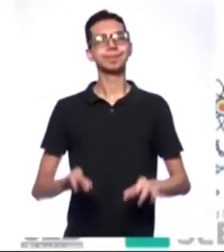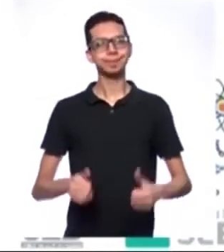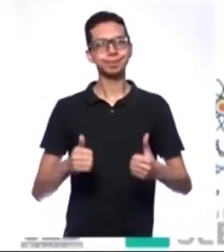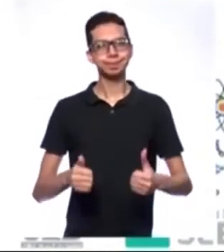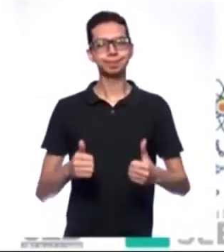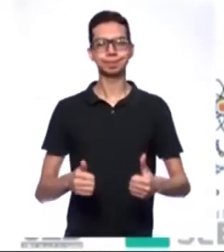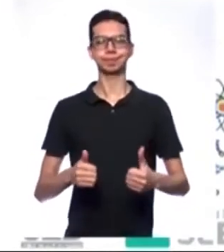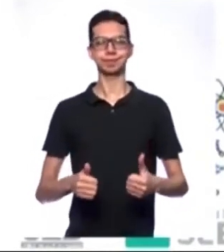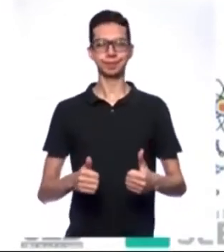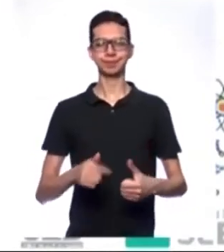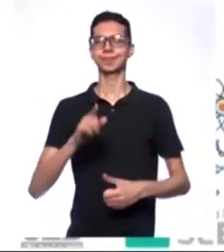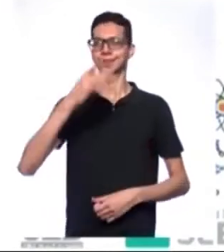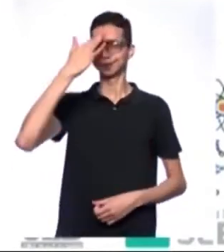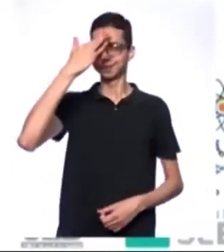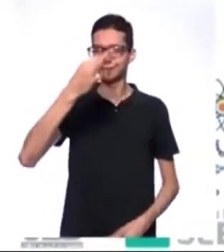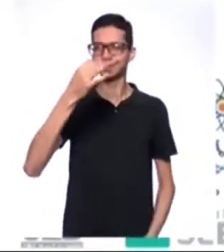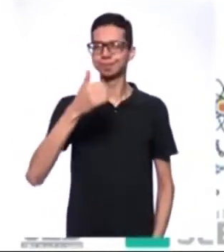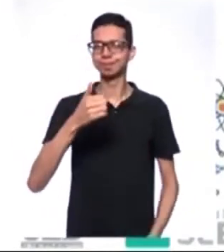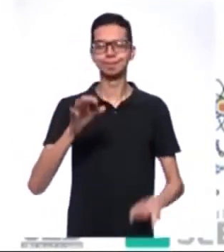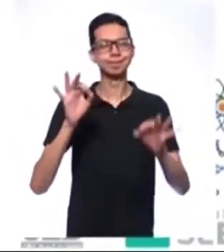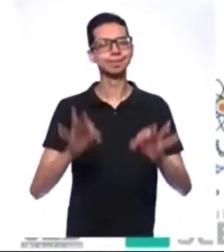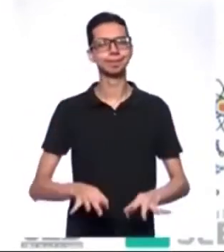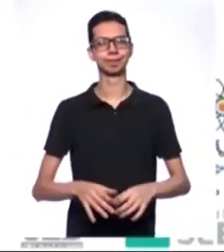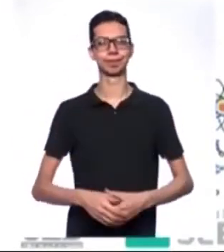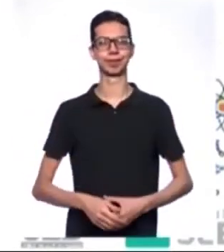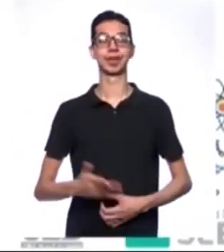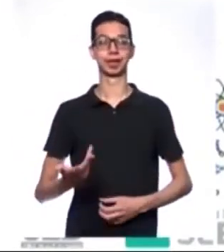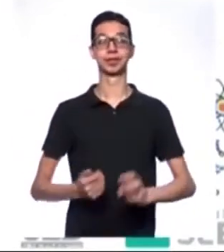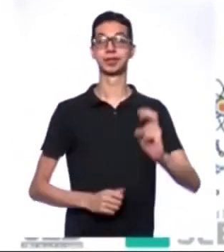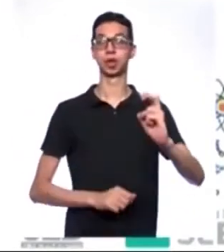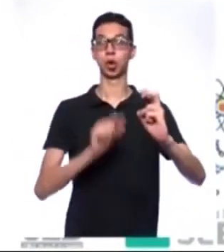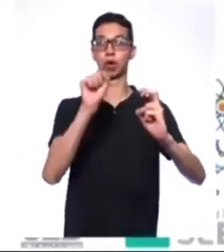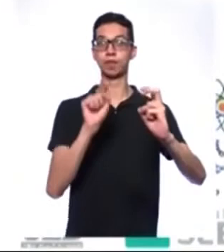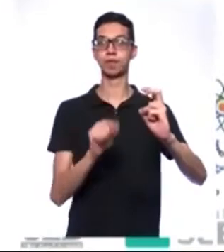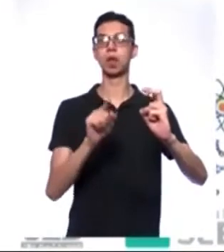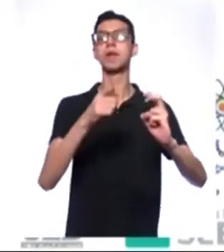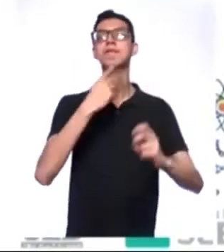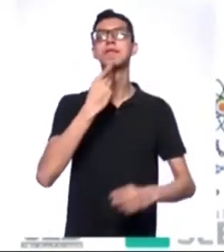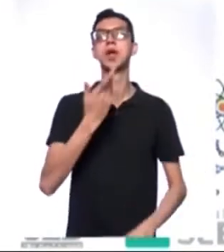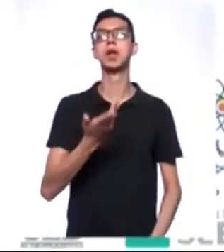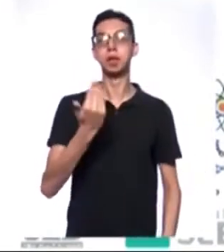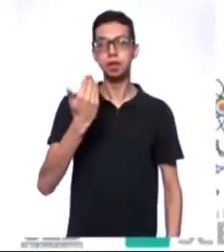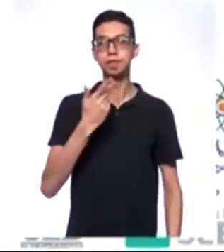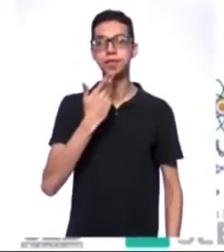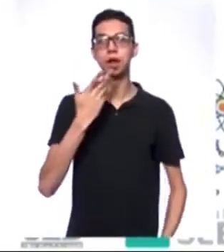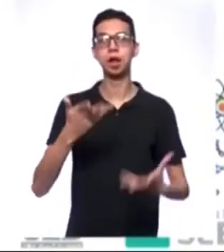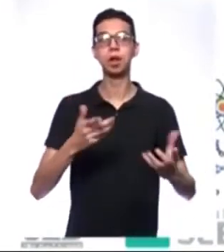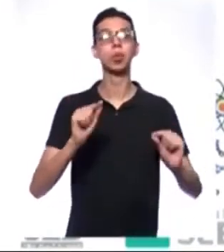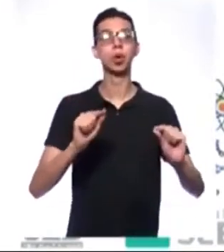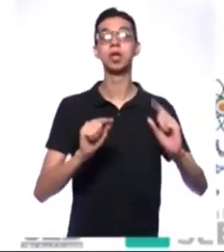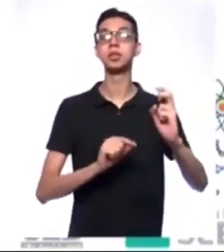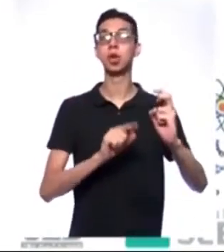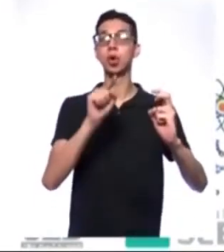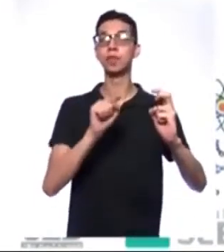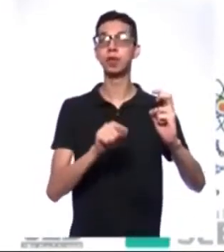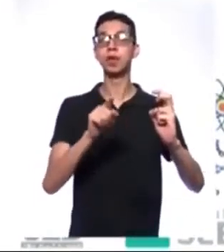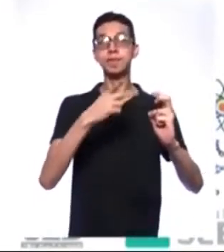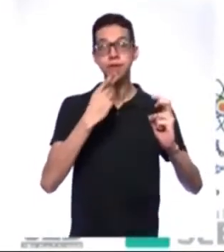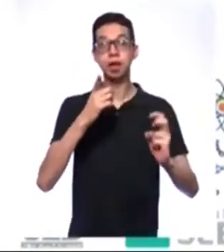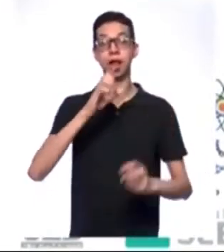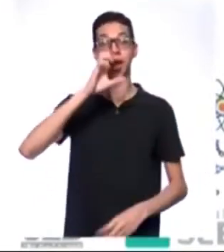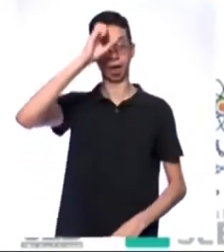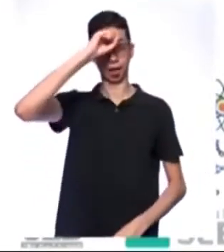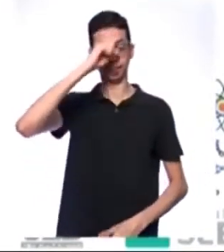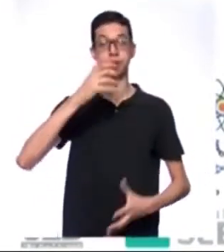exatamente o a 5 fatorial Vai fala você aí vai 5 fatorial repete para você